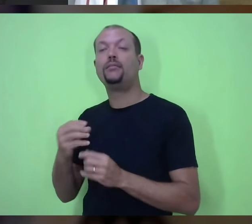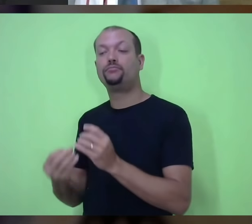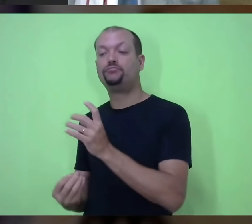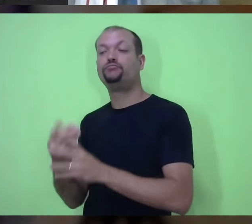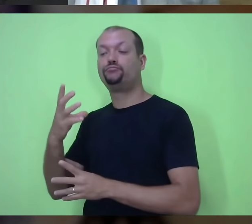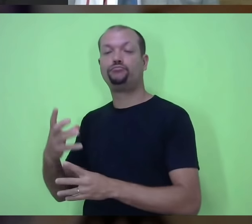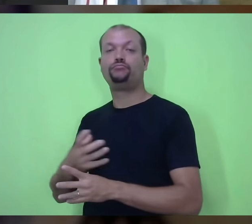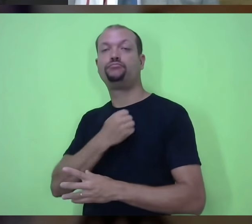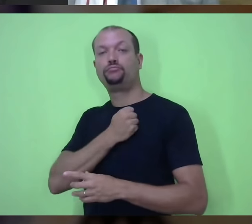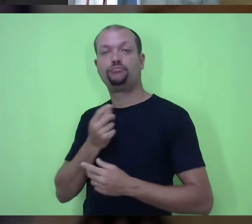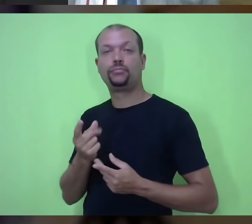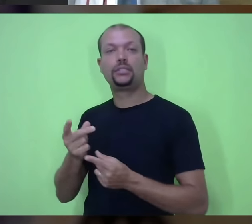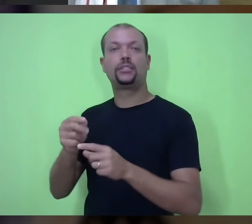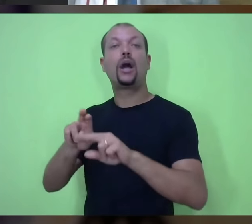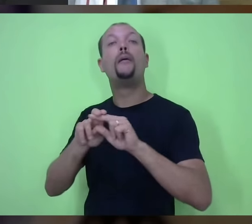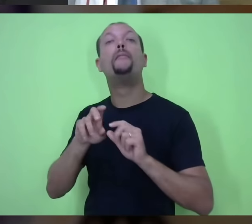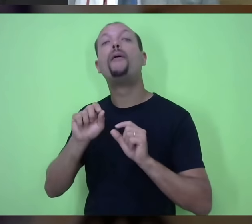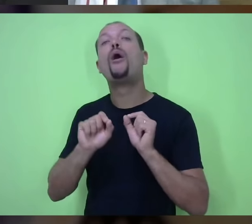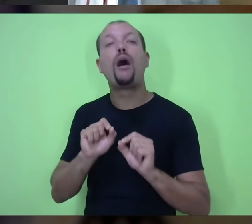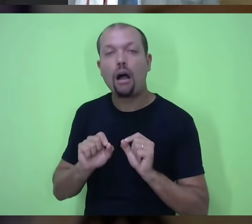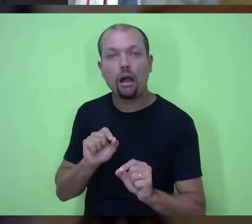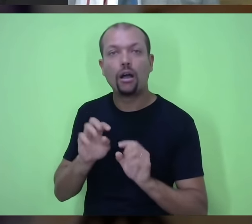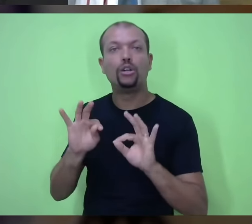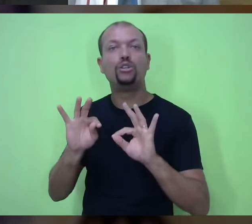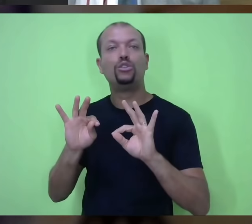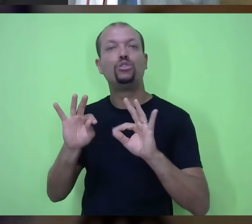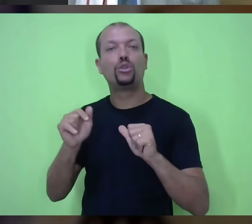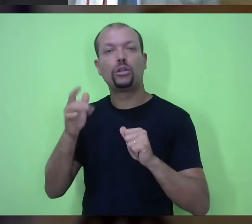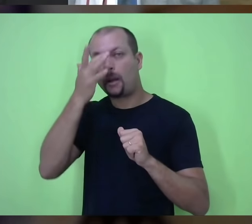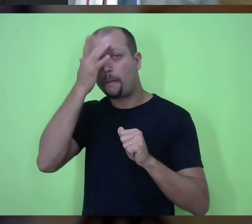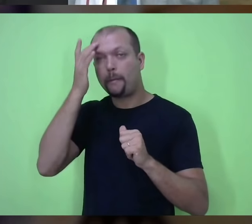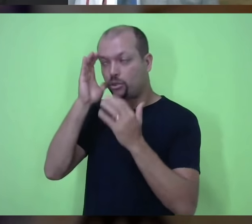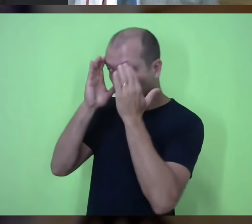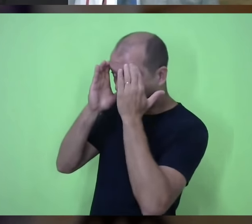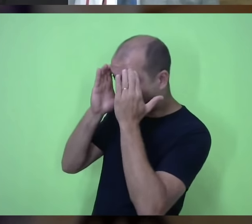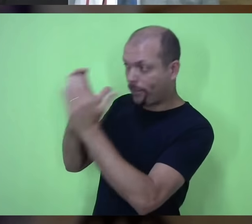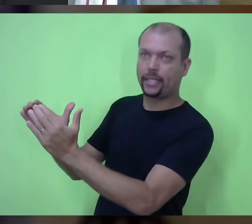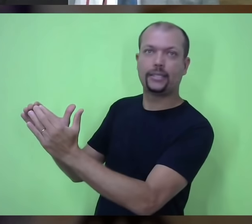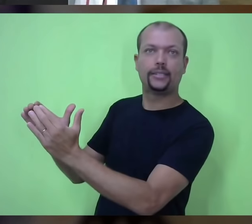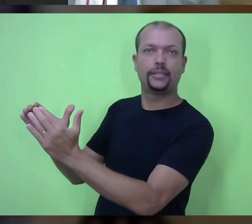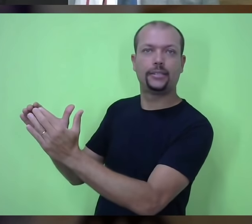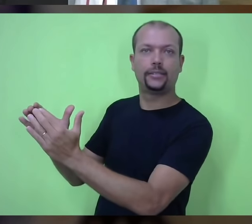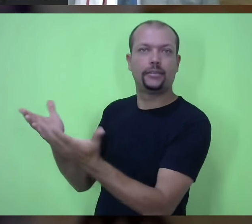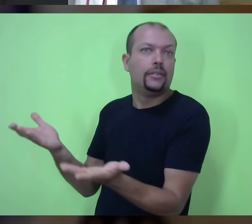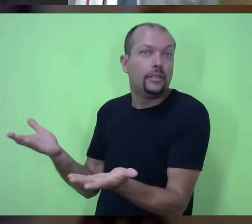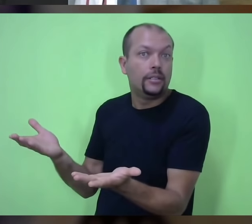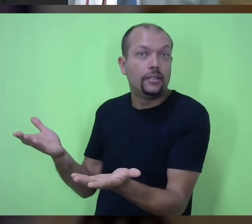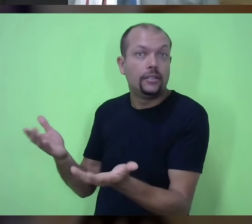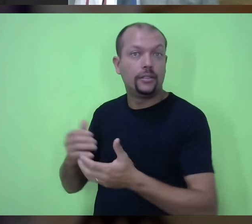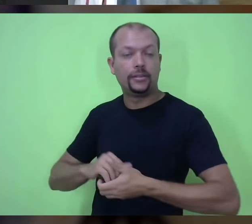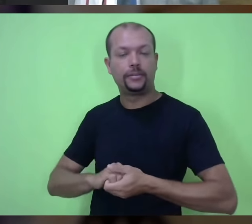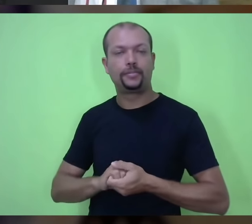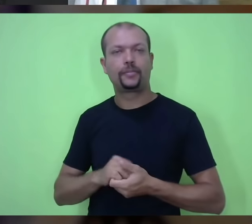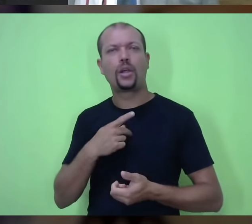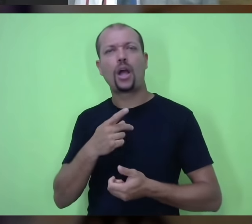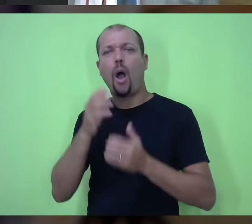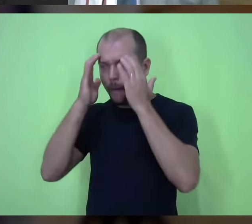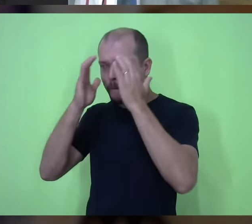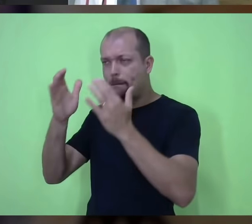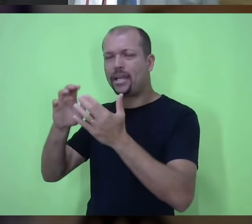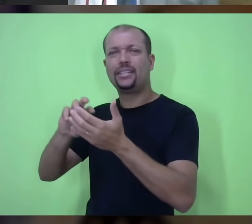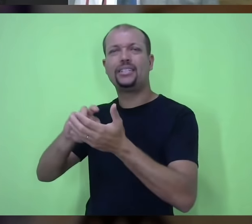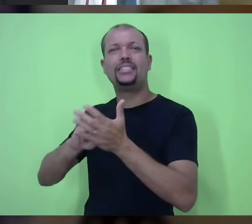salvação eterna para quem? Para todos os que lhe obedecem. Nós achamos que a